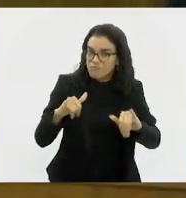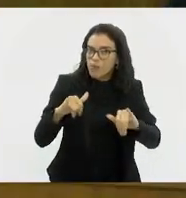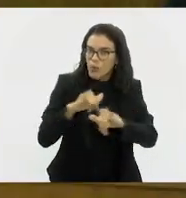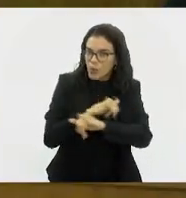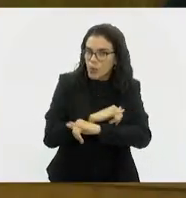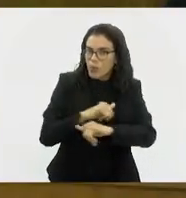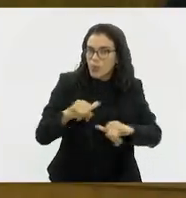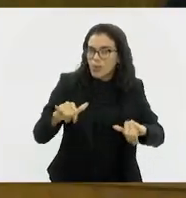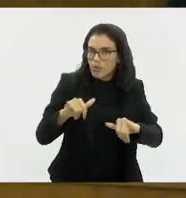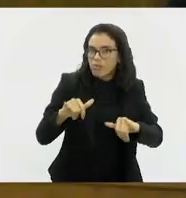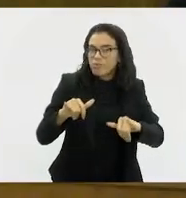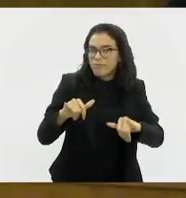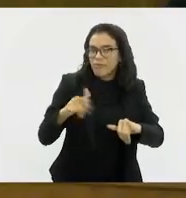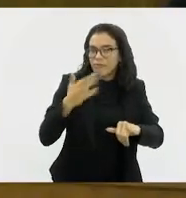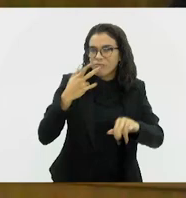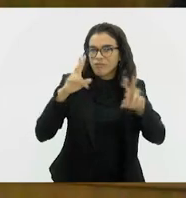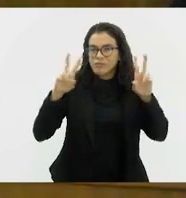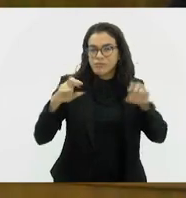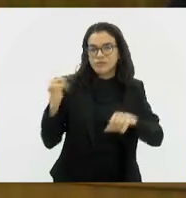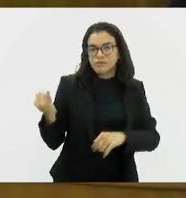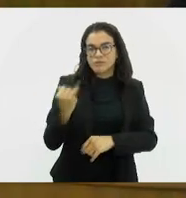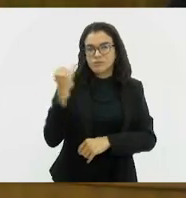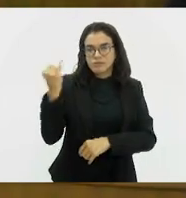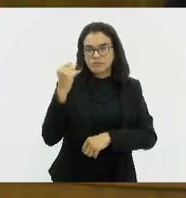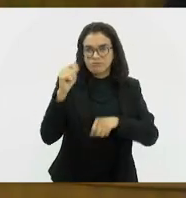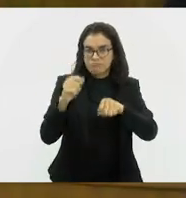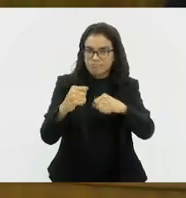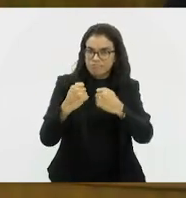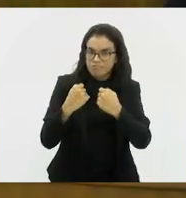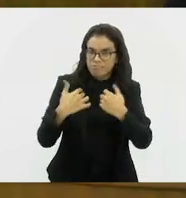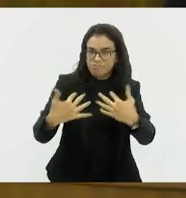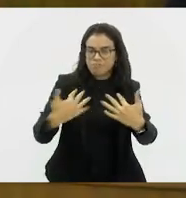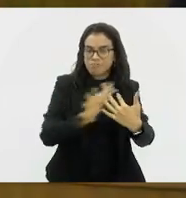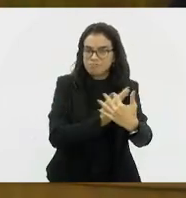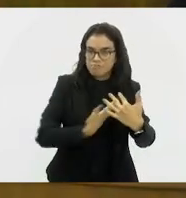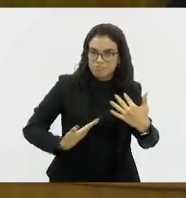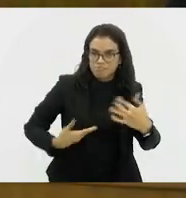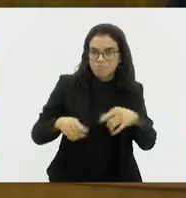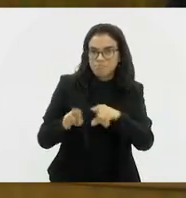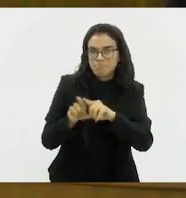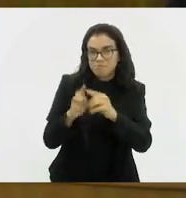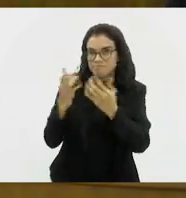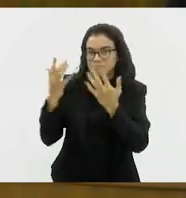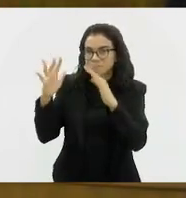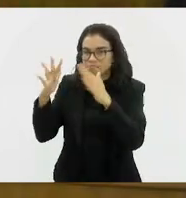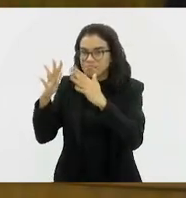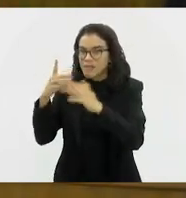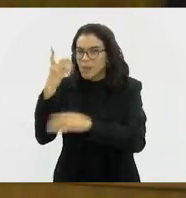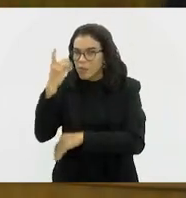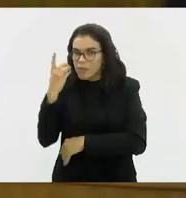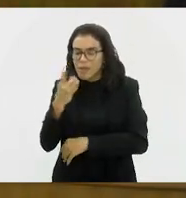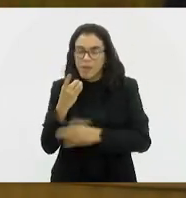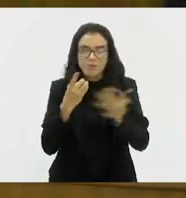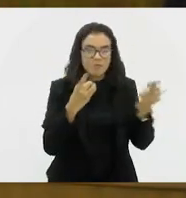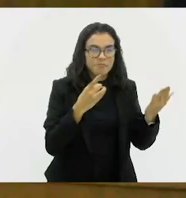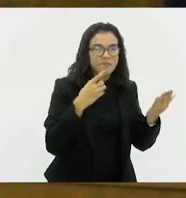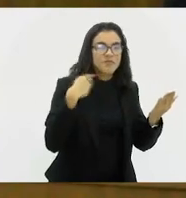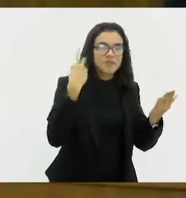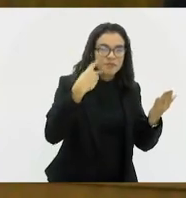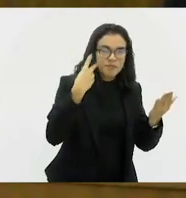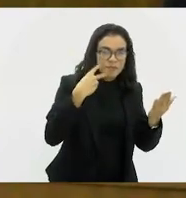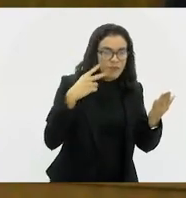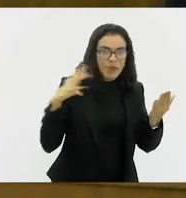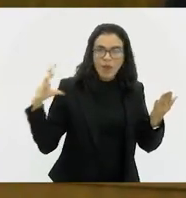eu registro a relevância dessa audiência pública, parabenizo o deputado, o vereador e todos que se envolveram